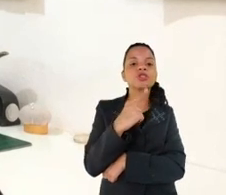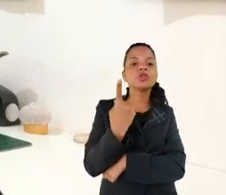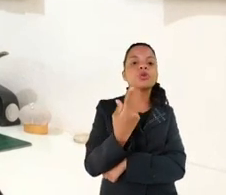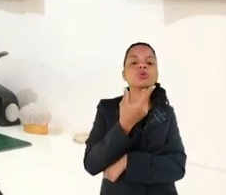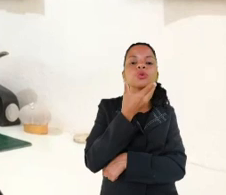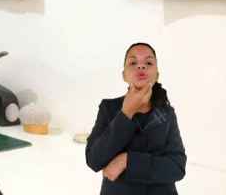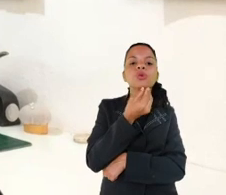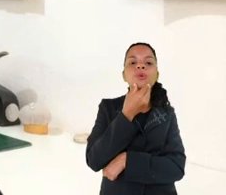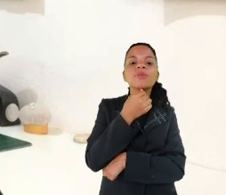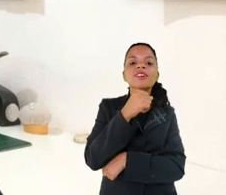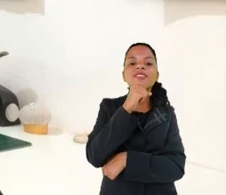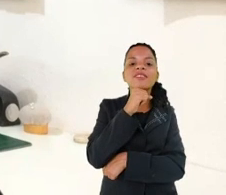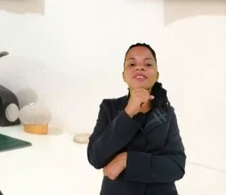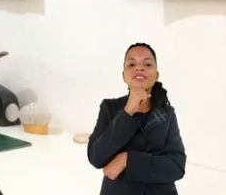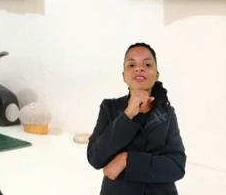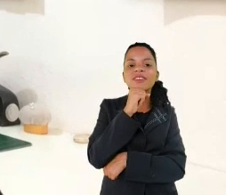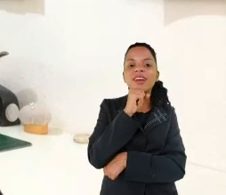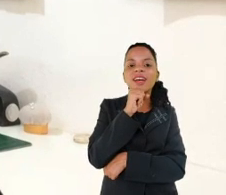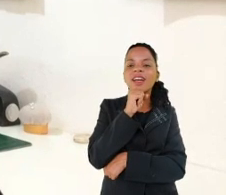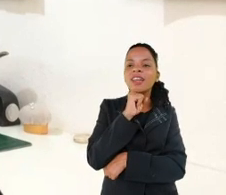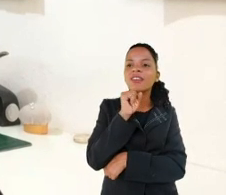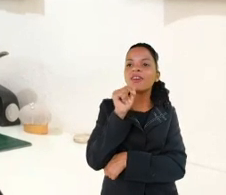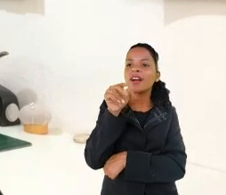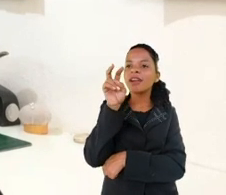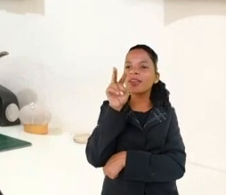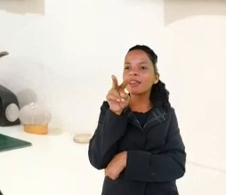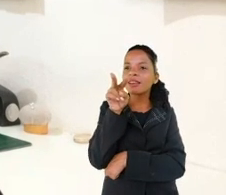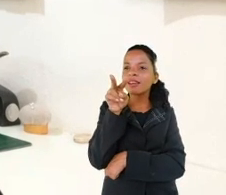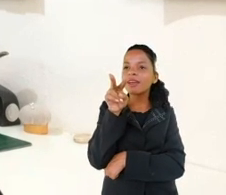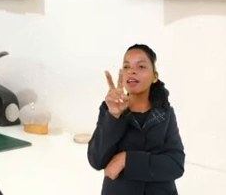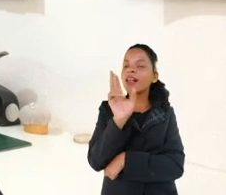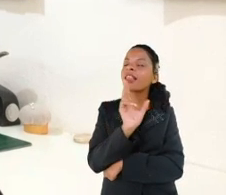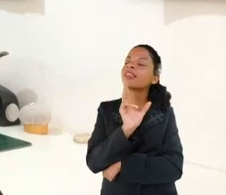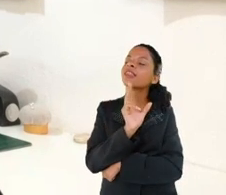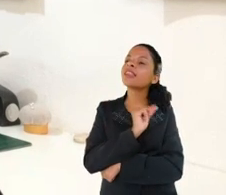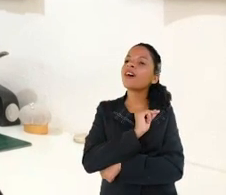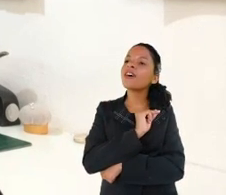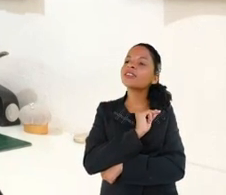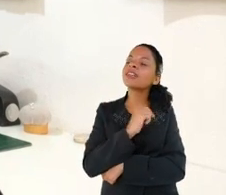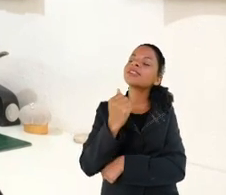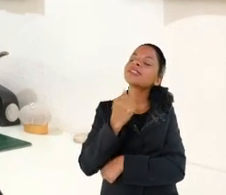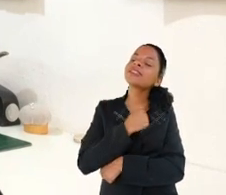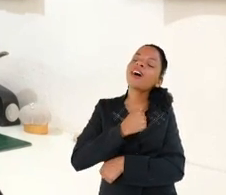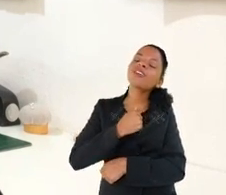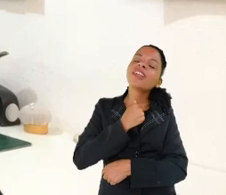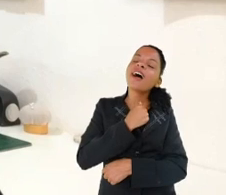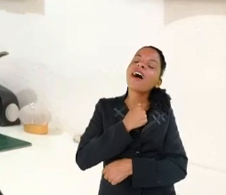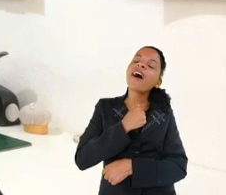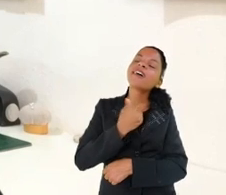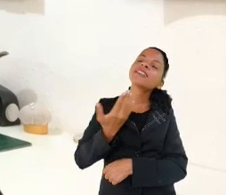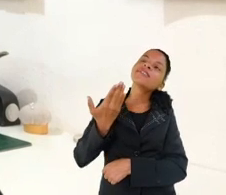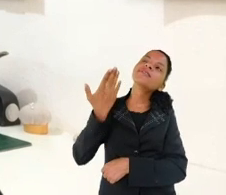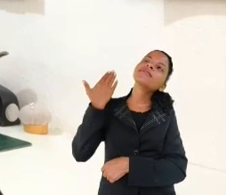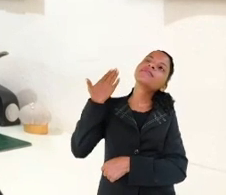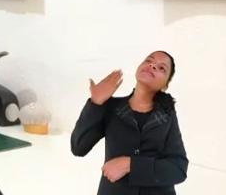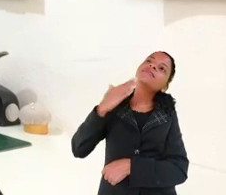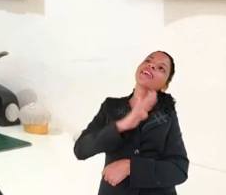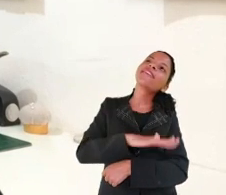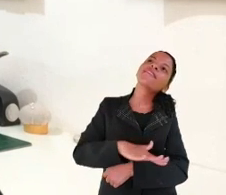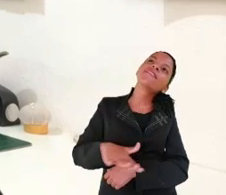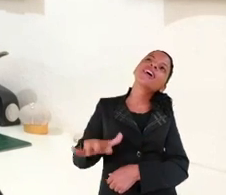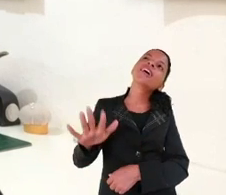eu só ouvi ele falando assim, nossa, que saudades da minha infância, disso, daquilo. Então, eu acho que tem uma preocupação muito